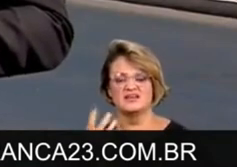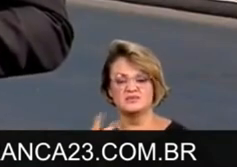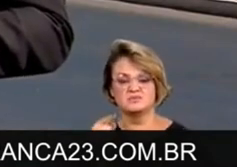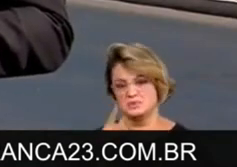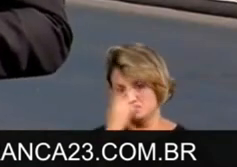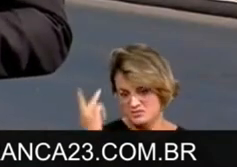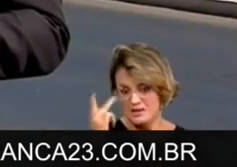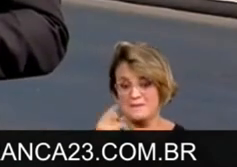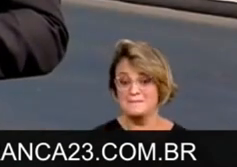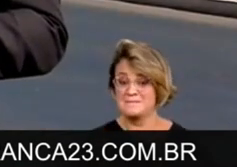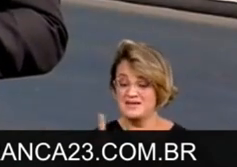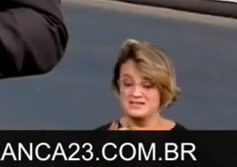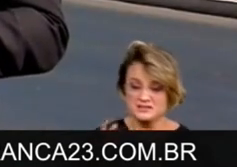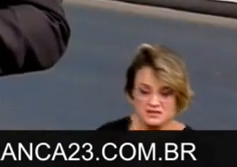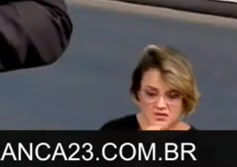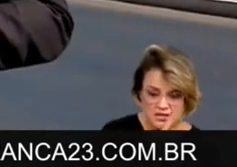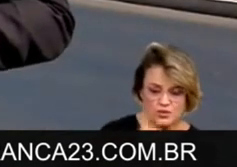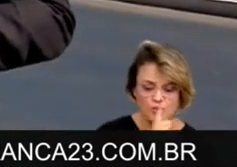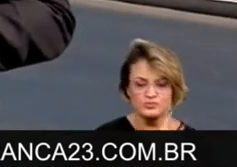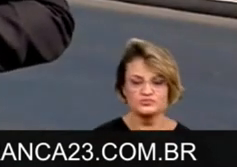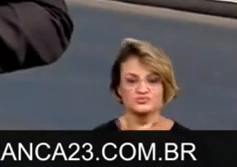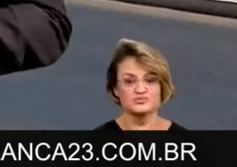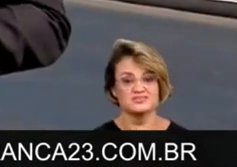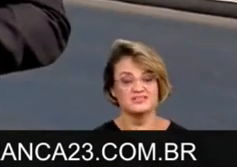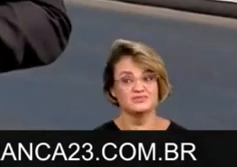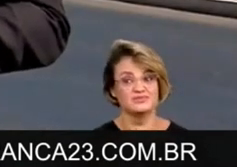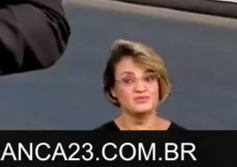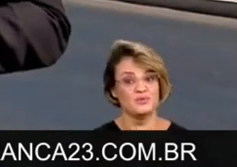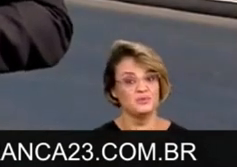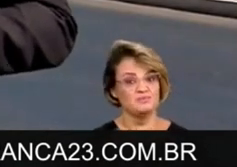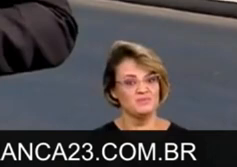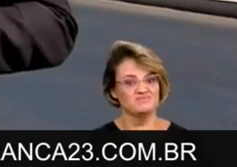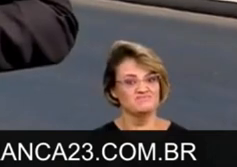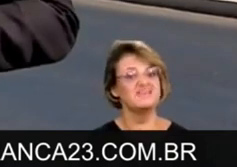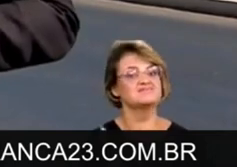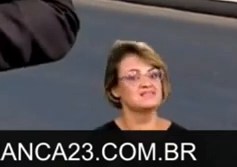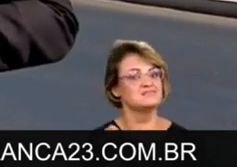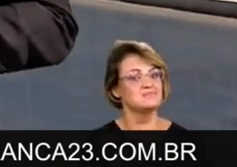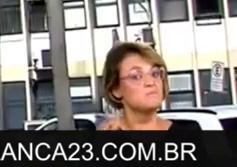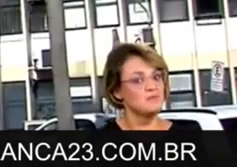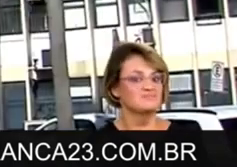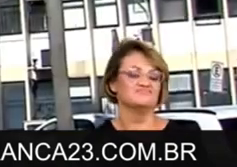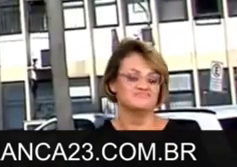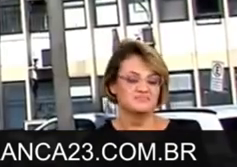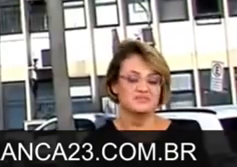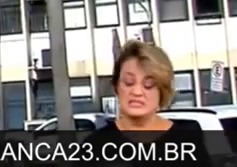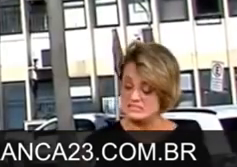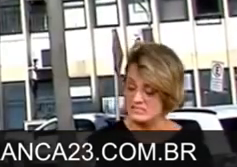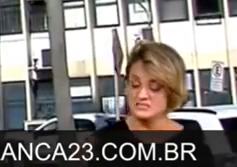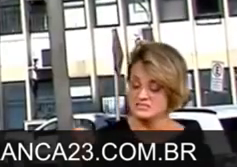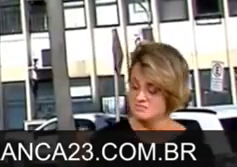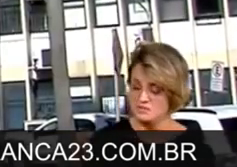mil habitantes, mas o último censo contou 208 mil, 6 mil pessoas a menos. Essa diferença